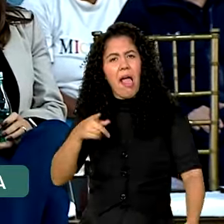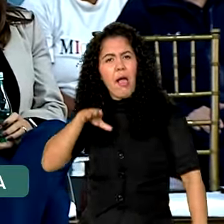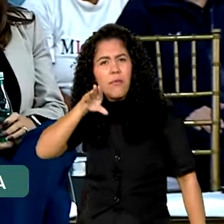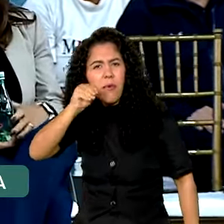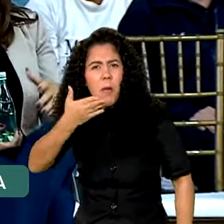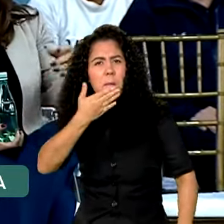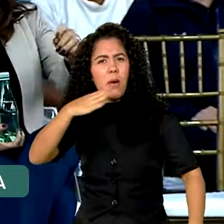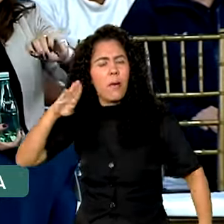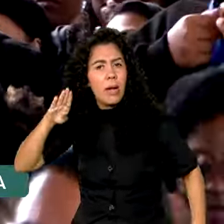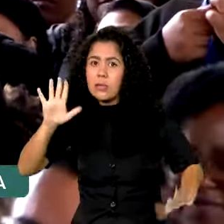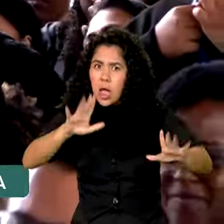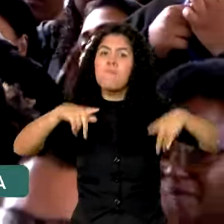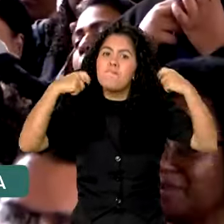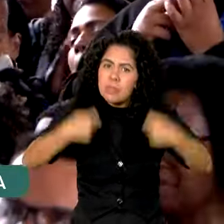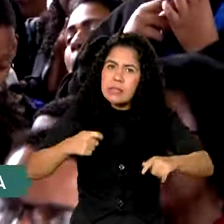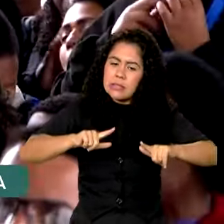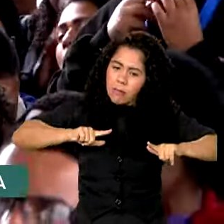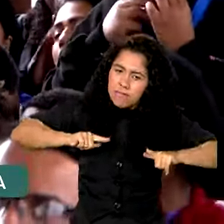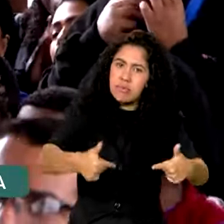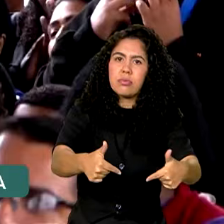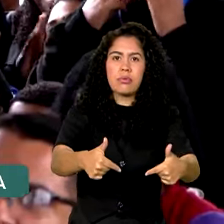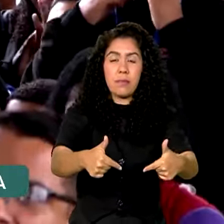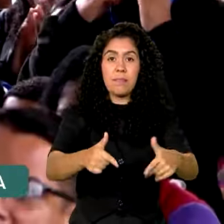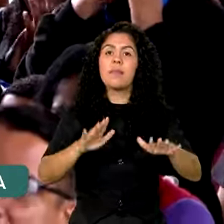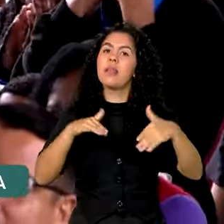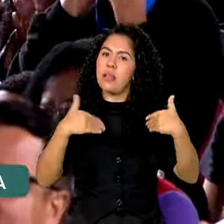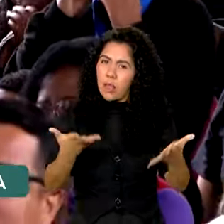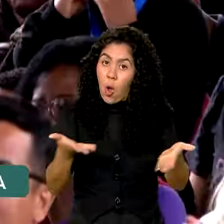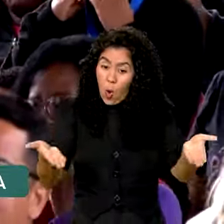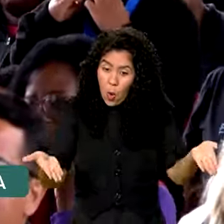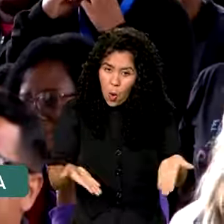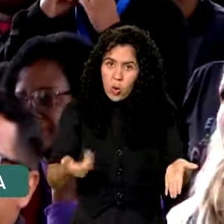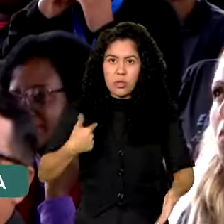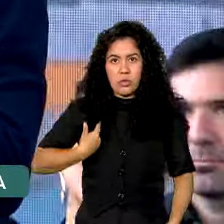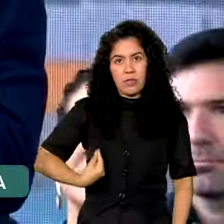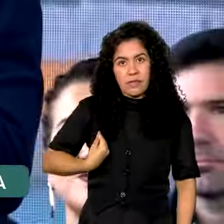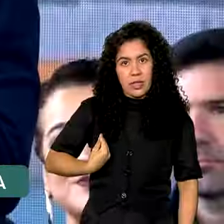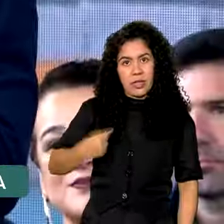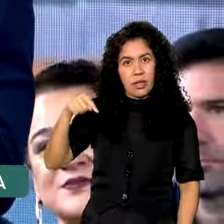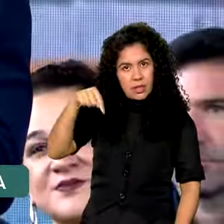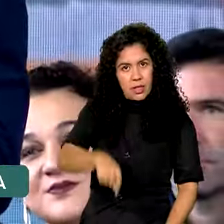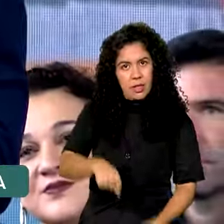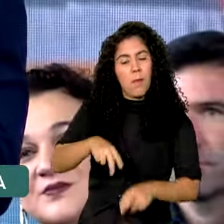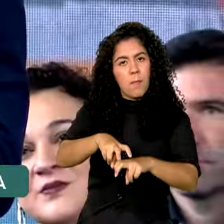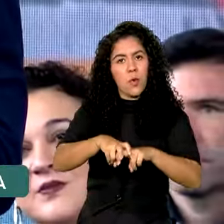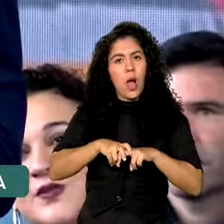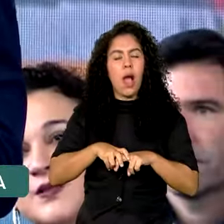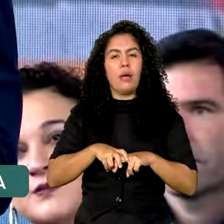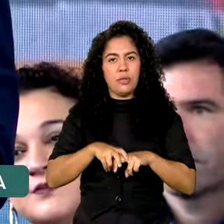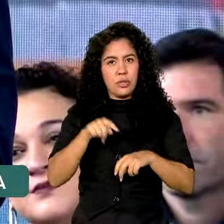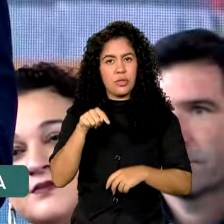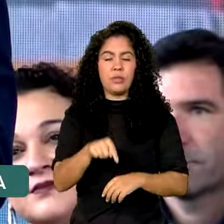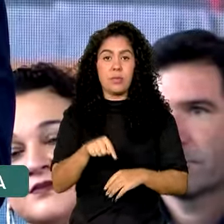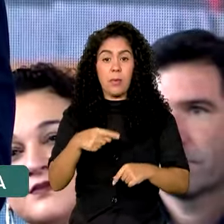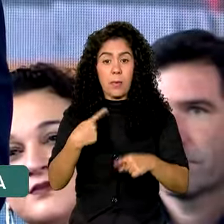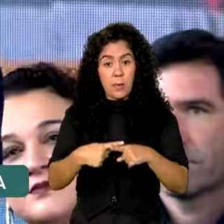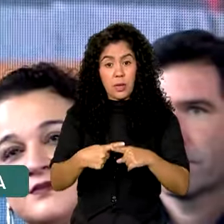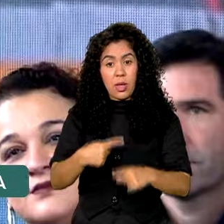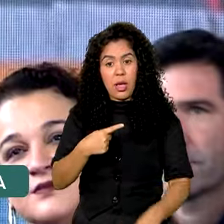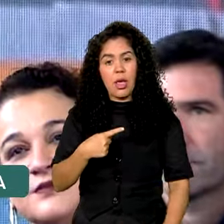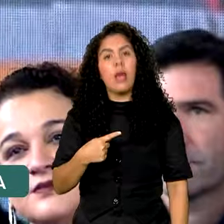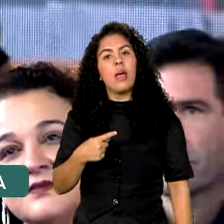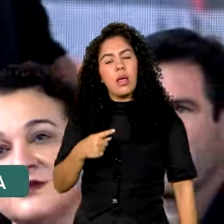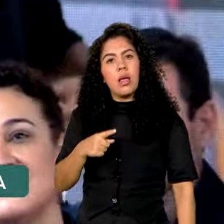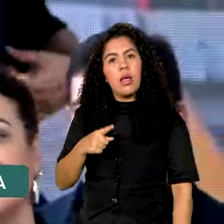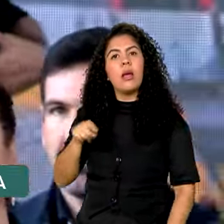governar é fazer. E hoje eu estou aqui por conta disso, porque esse moço,